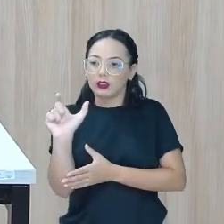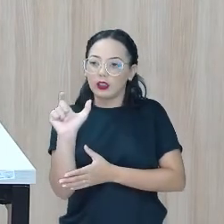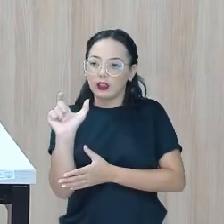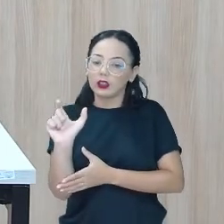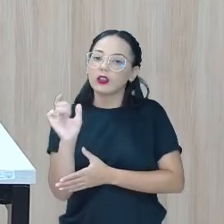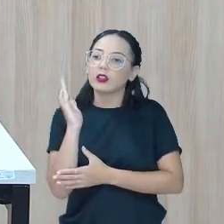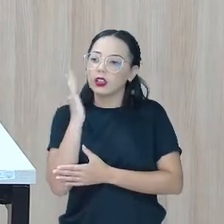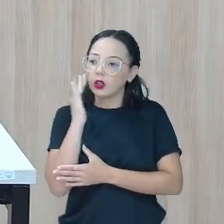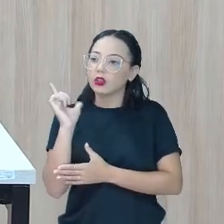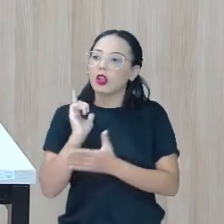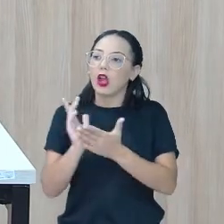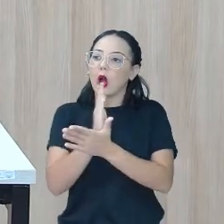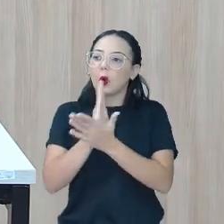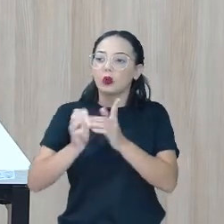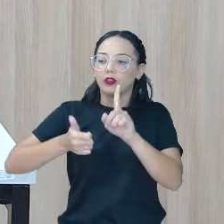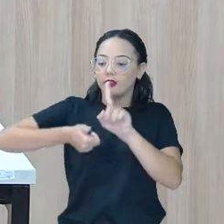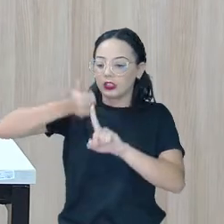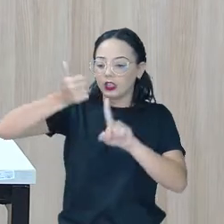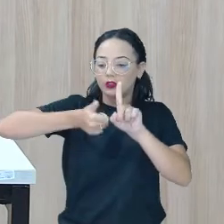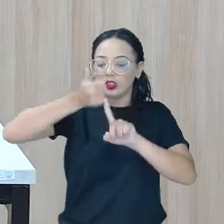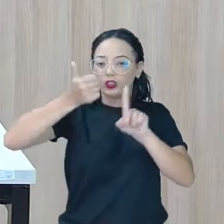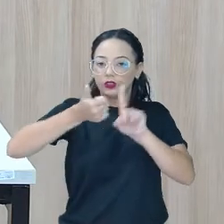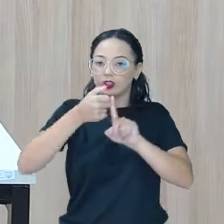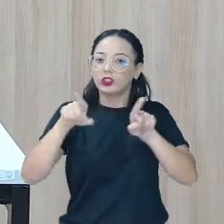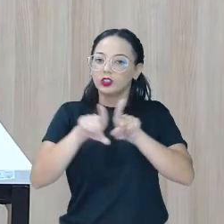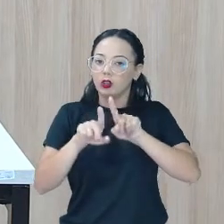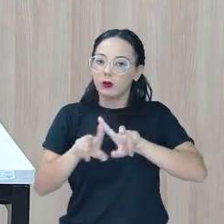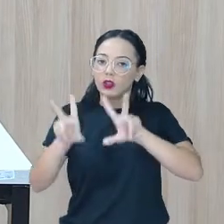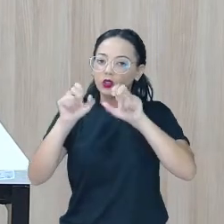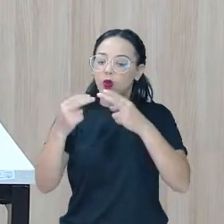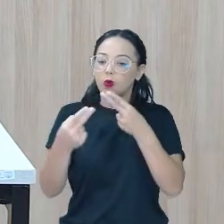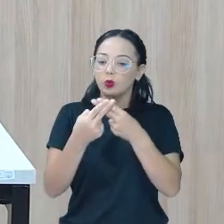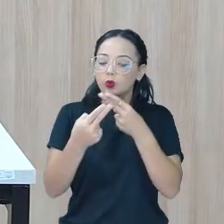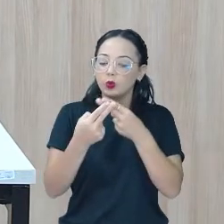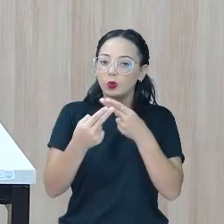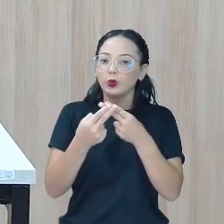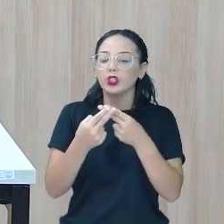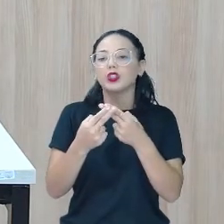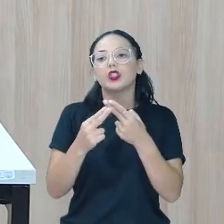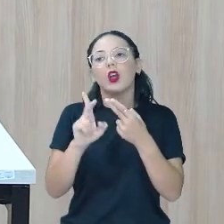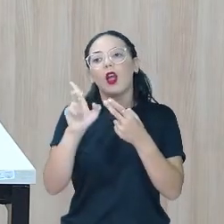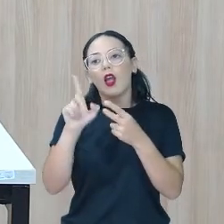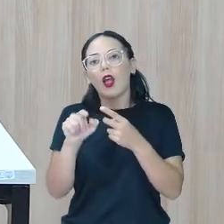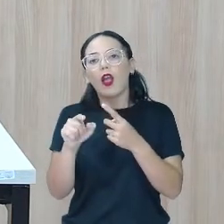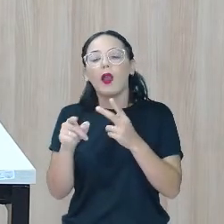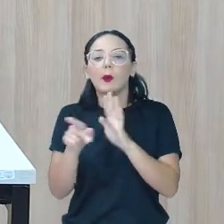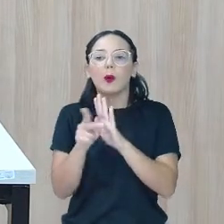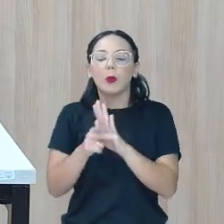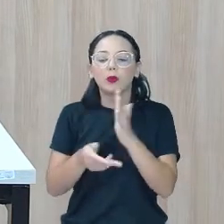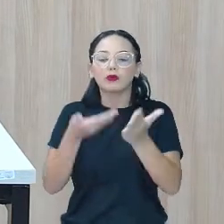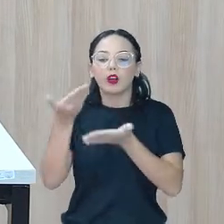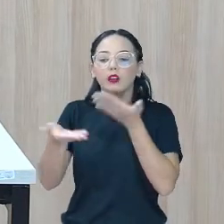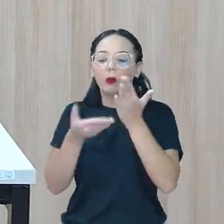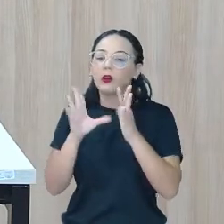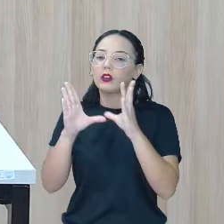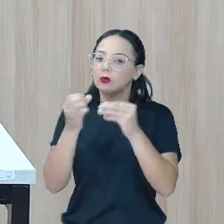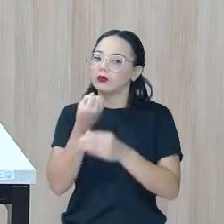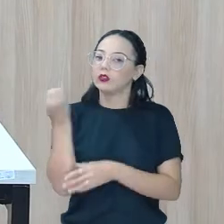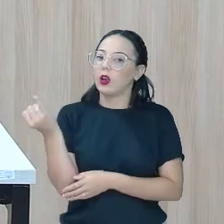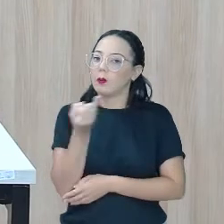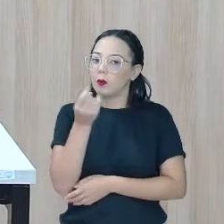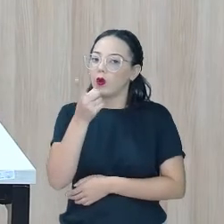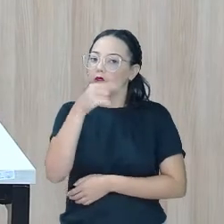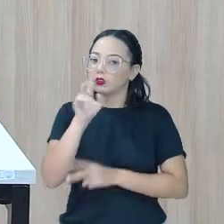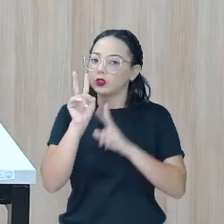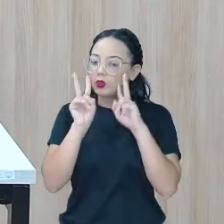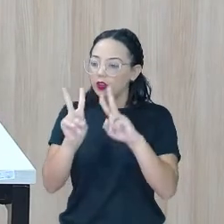doador, tem algumas vantagens também em relação ao SUS, em relação a tratamento, então vale a pena vocês darem